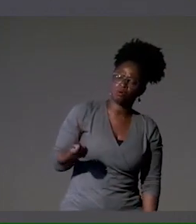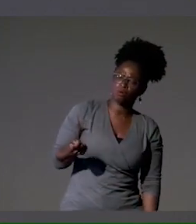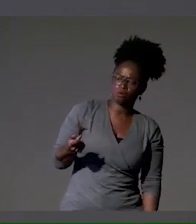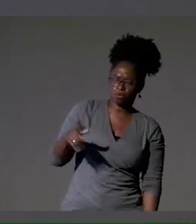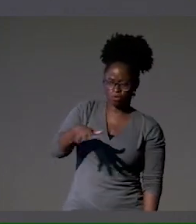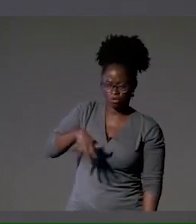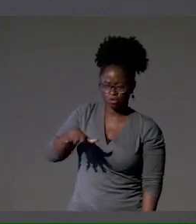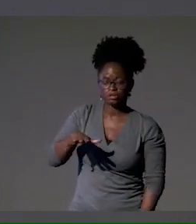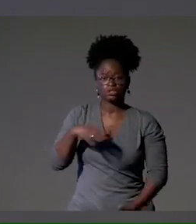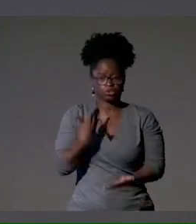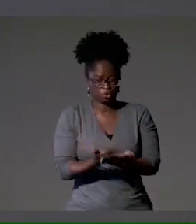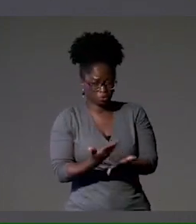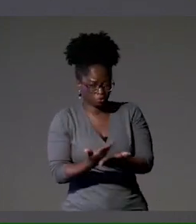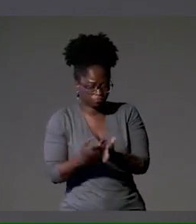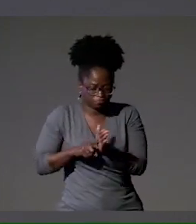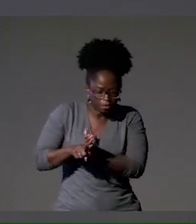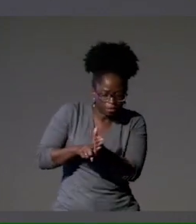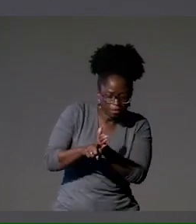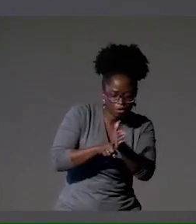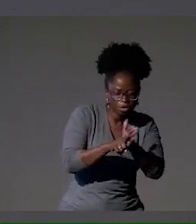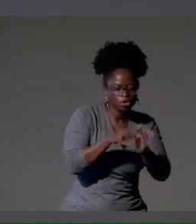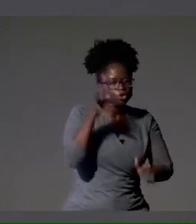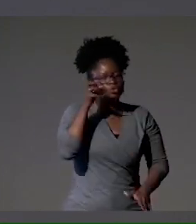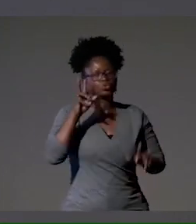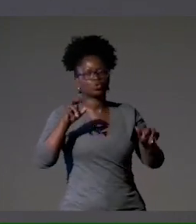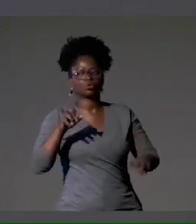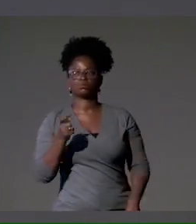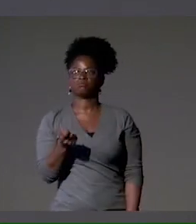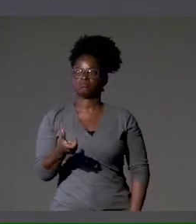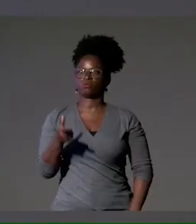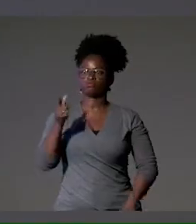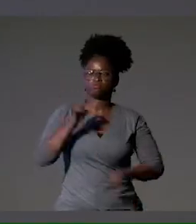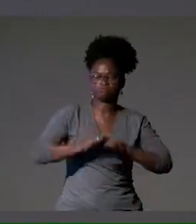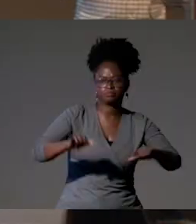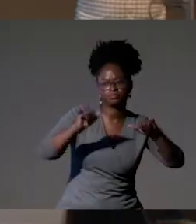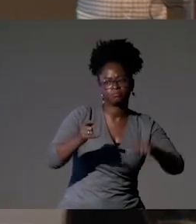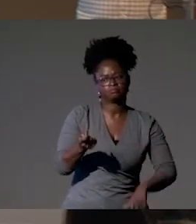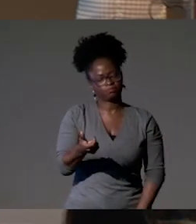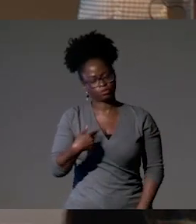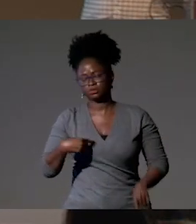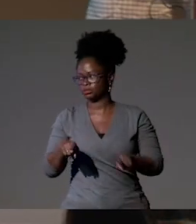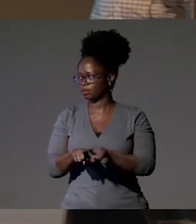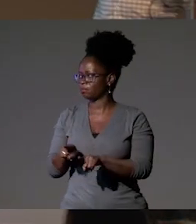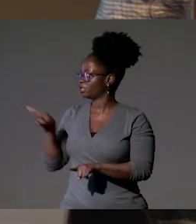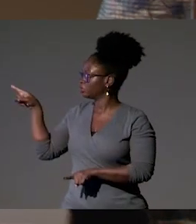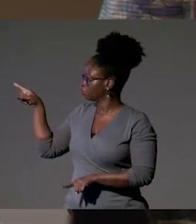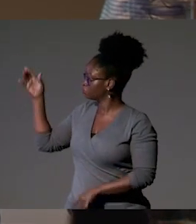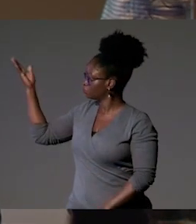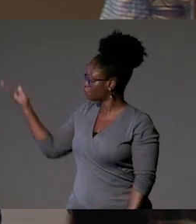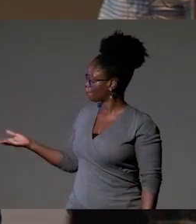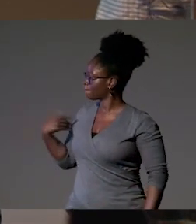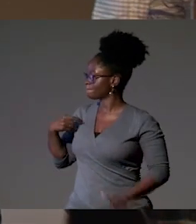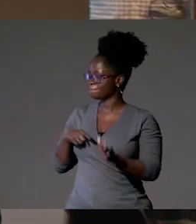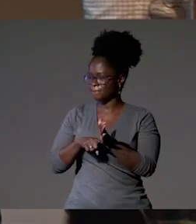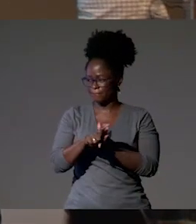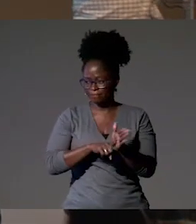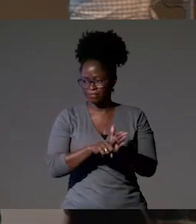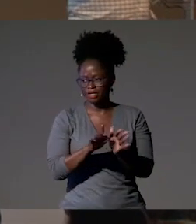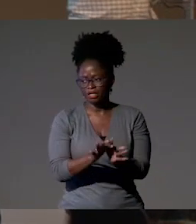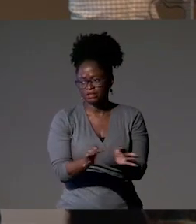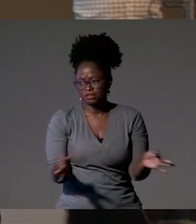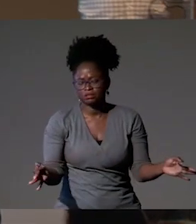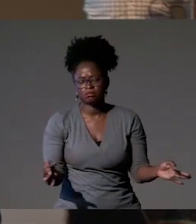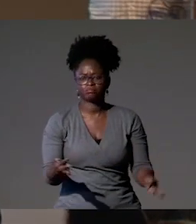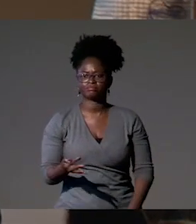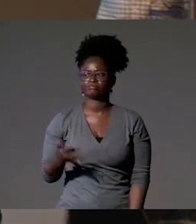comum. Assim, se estudou pouco sono, mas o que se sabe é muito pouco divulgado. Isso aqui é um exame, mas muito simplesinho. Pena que